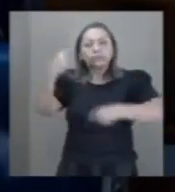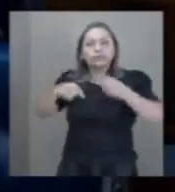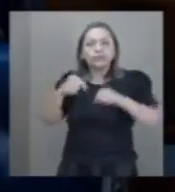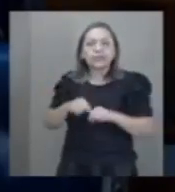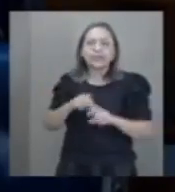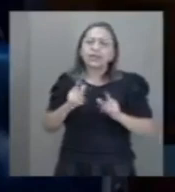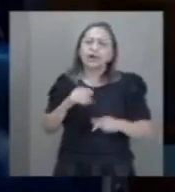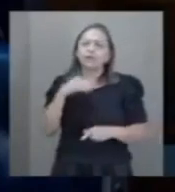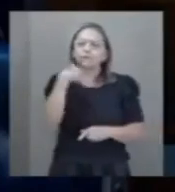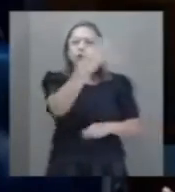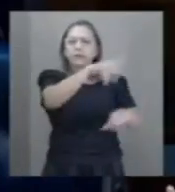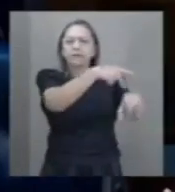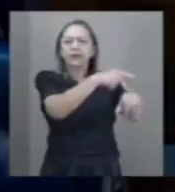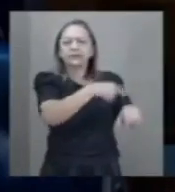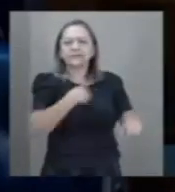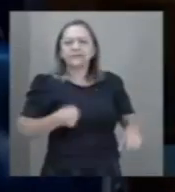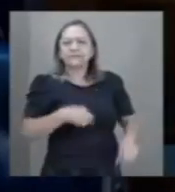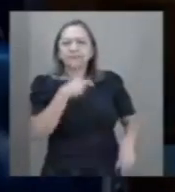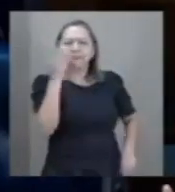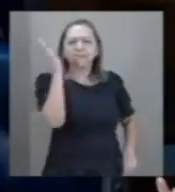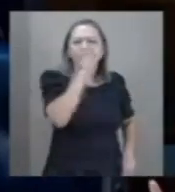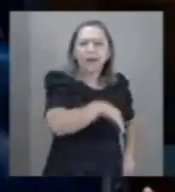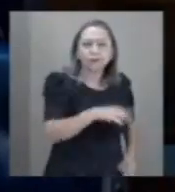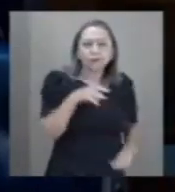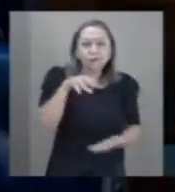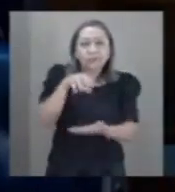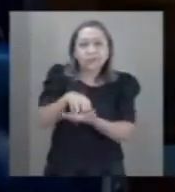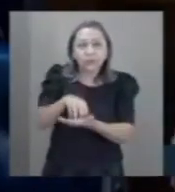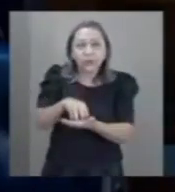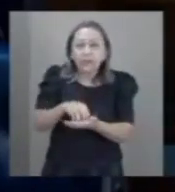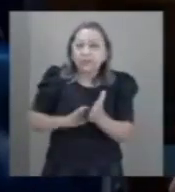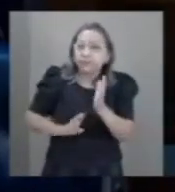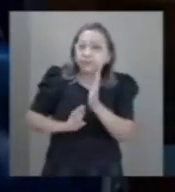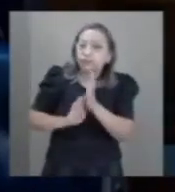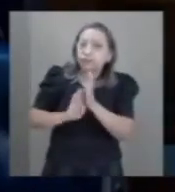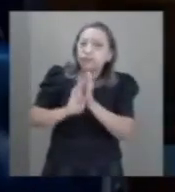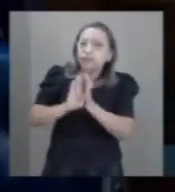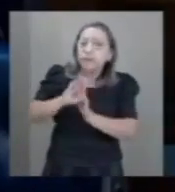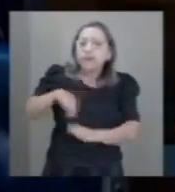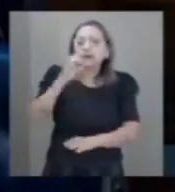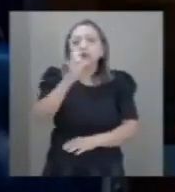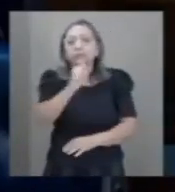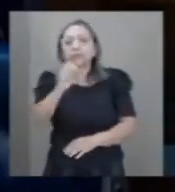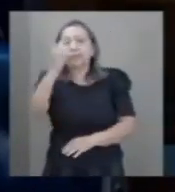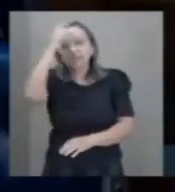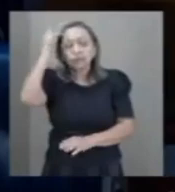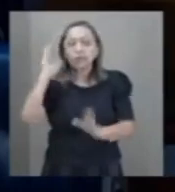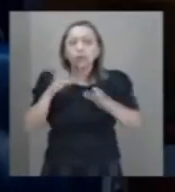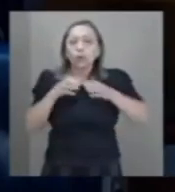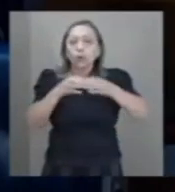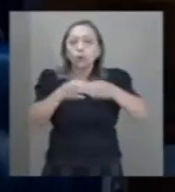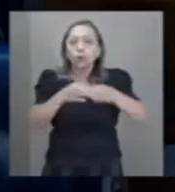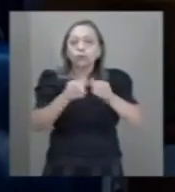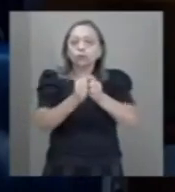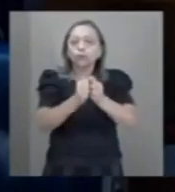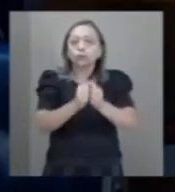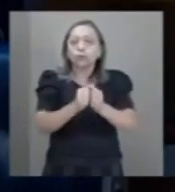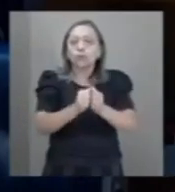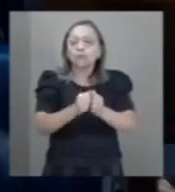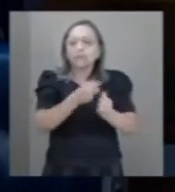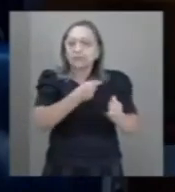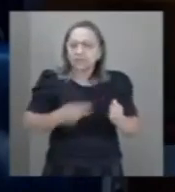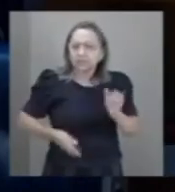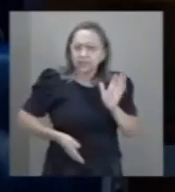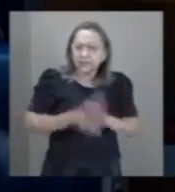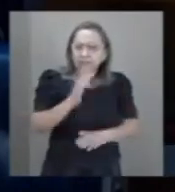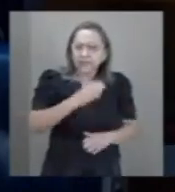fora falar mal de um setor que levou mais de 80 pessoas na comitiva do presidente, que ia à China,